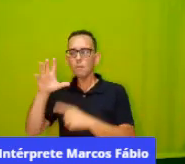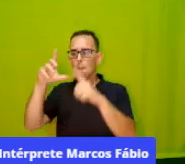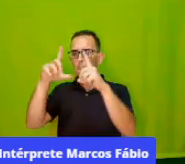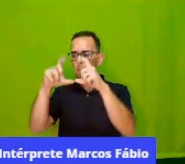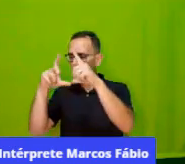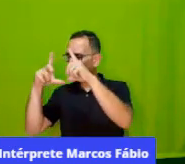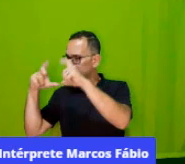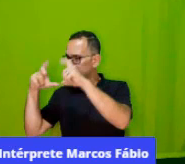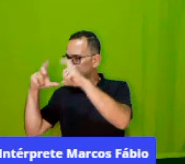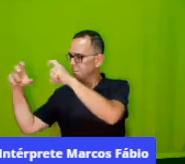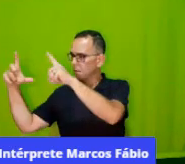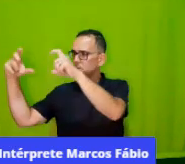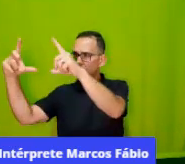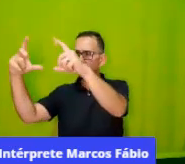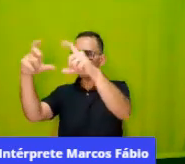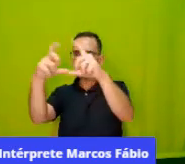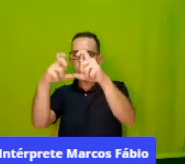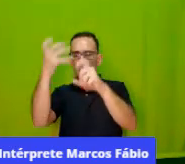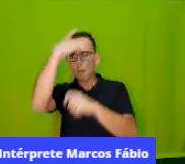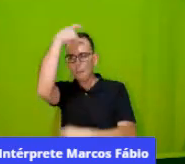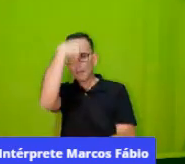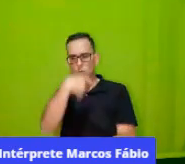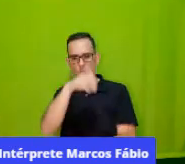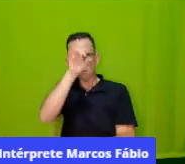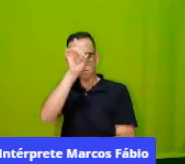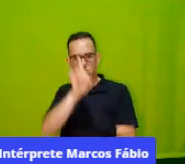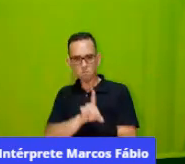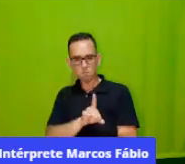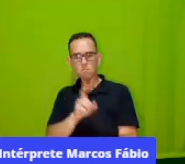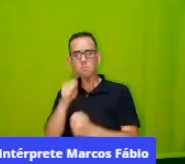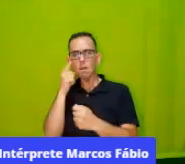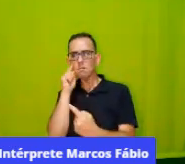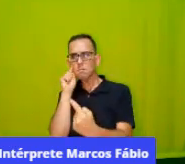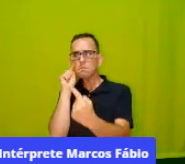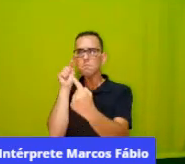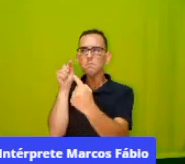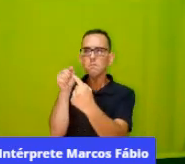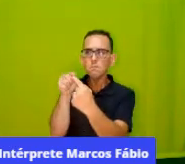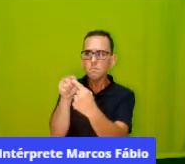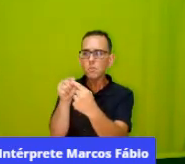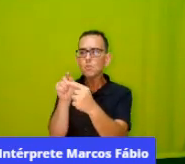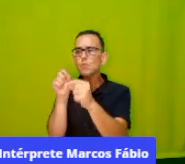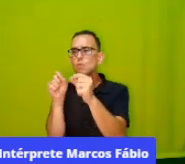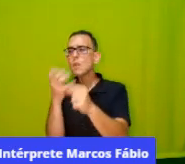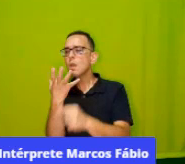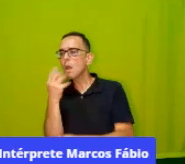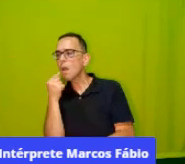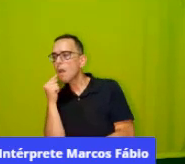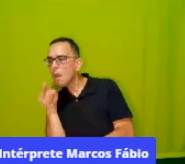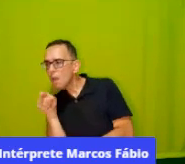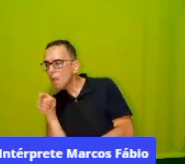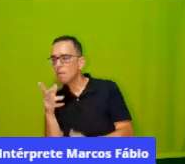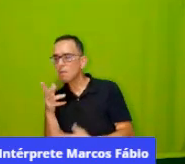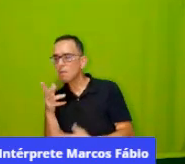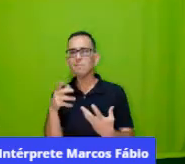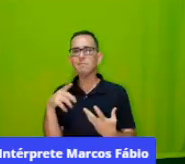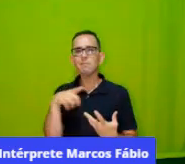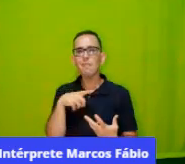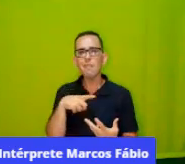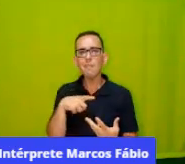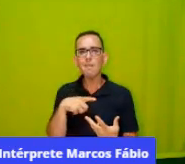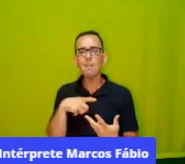onde essa pessoa com deficiência realiza os apontamentos do que ela deseja. Então, uma forma da